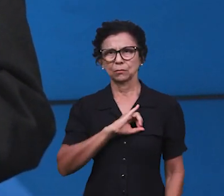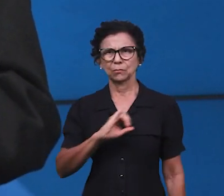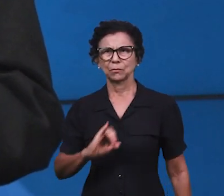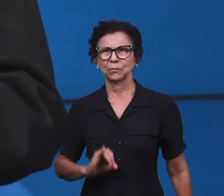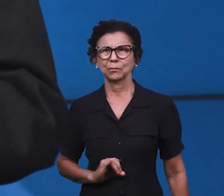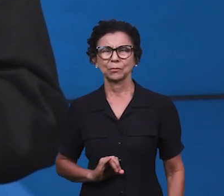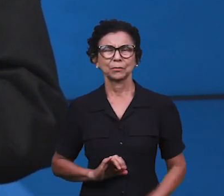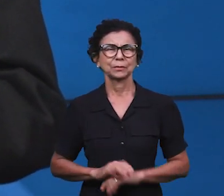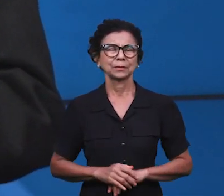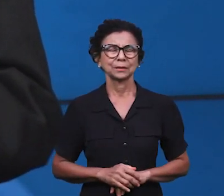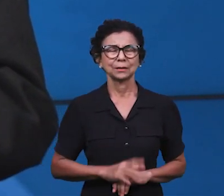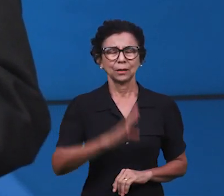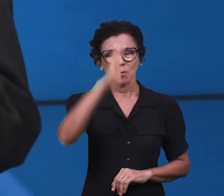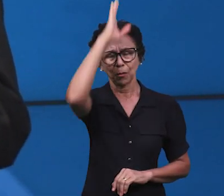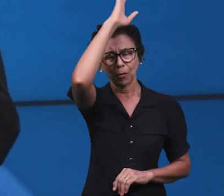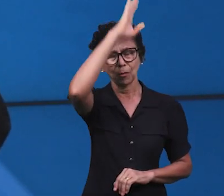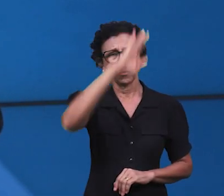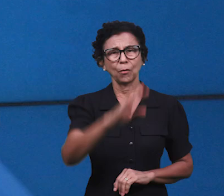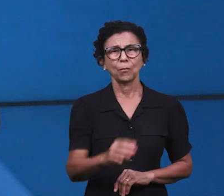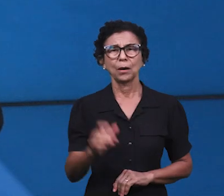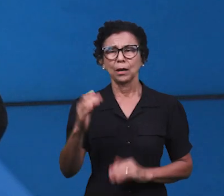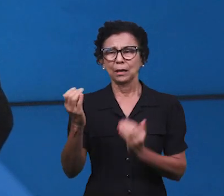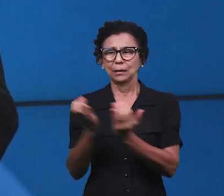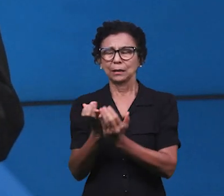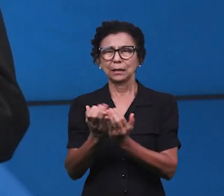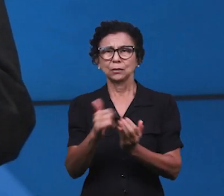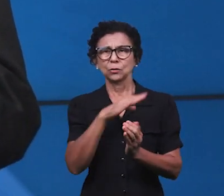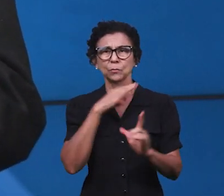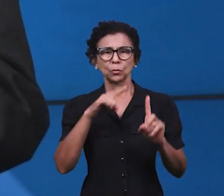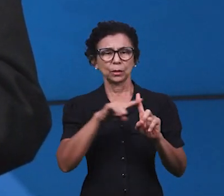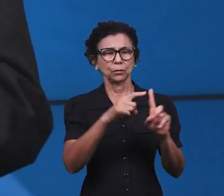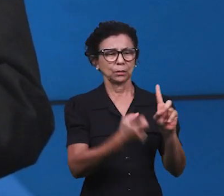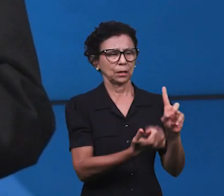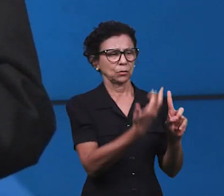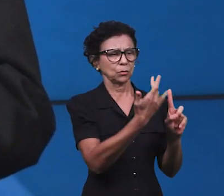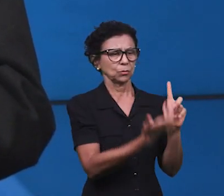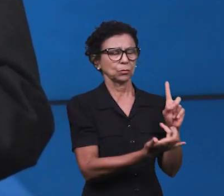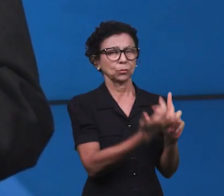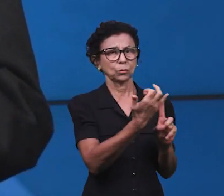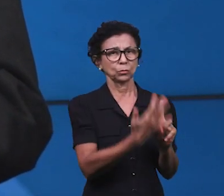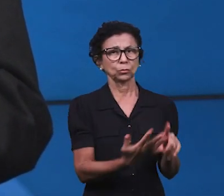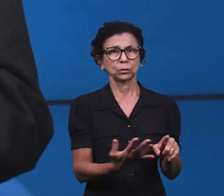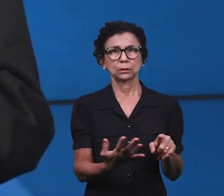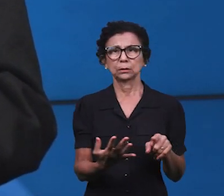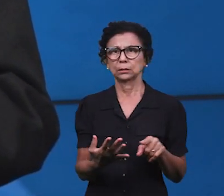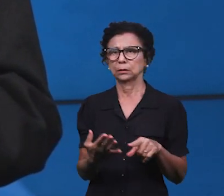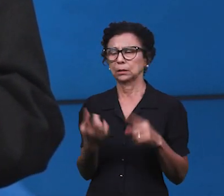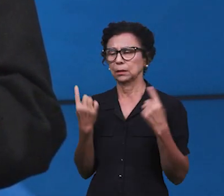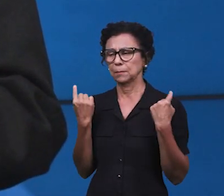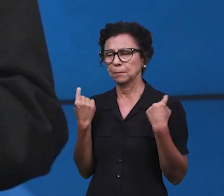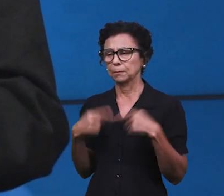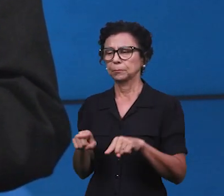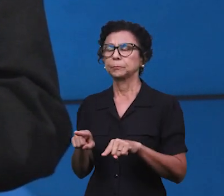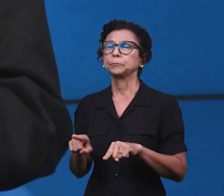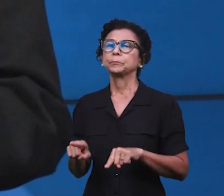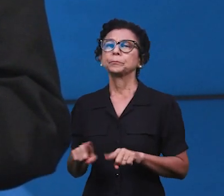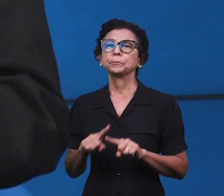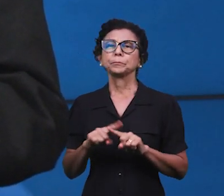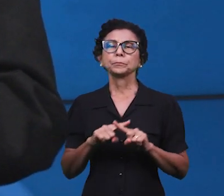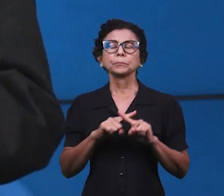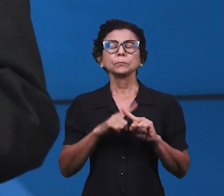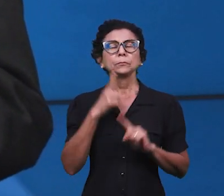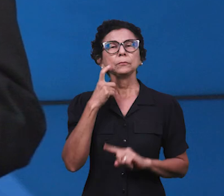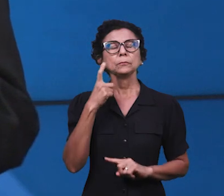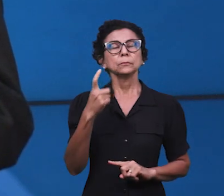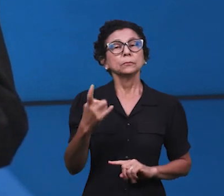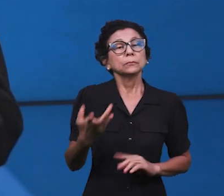fogueiras, arenas e cruzes, e aquele momento foi um momento das perseguições externas. Mas o que é interessante